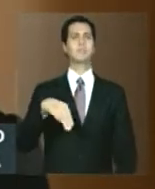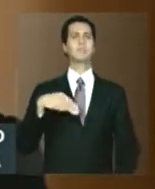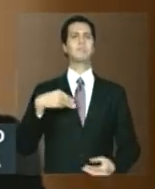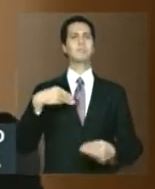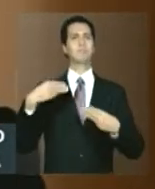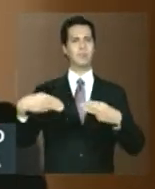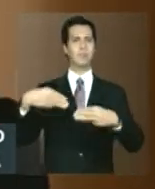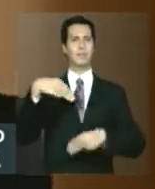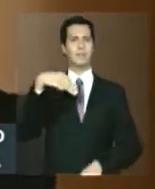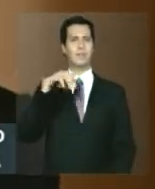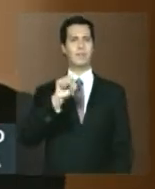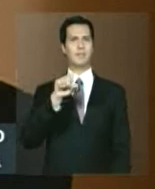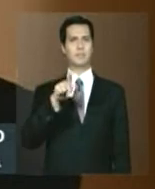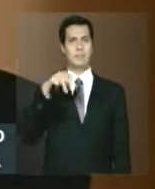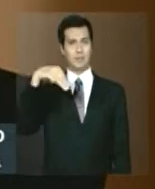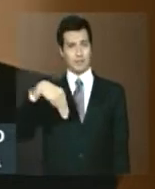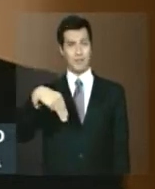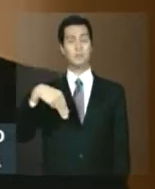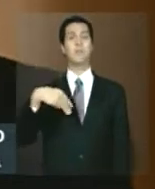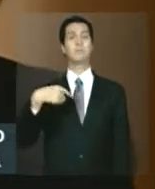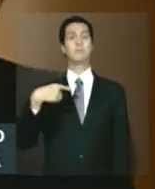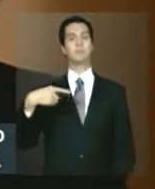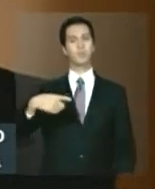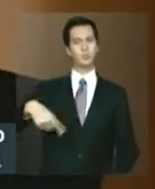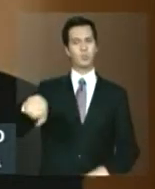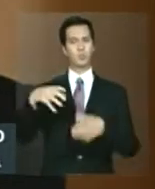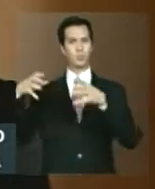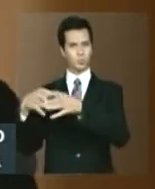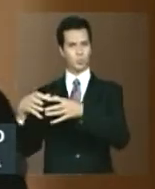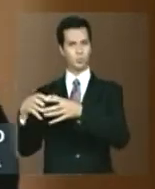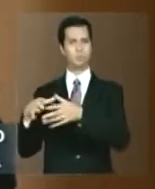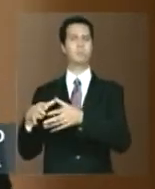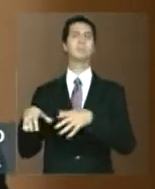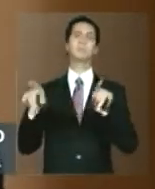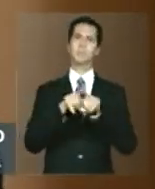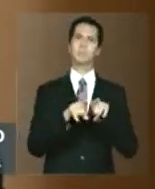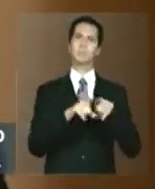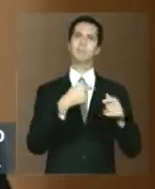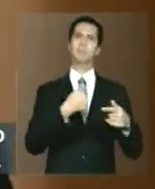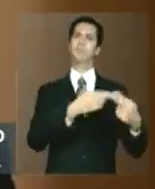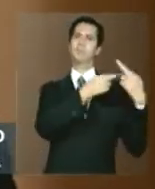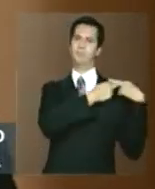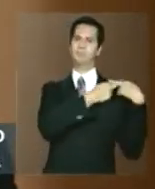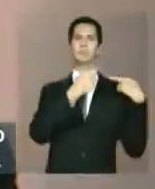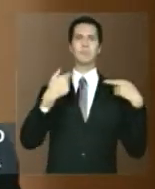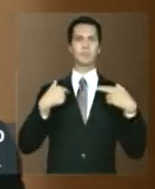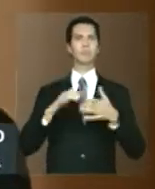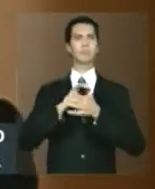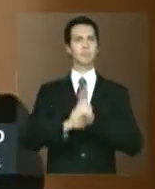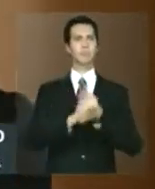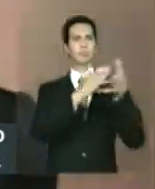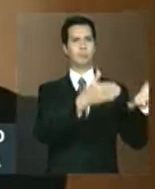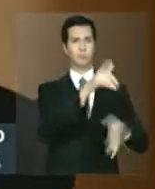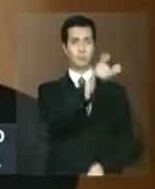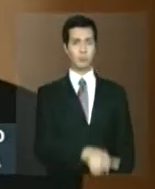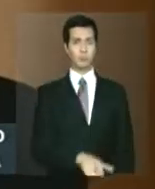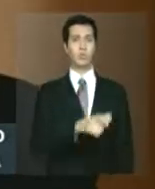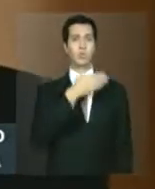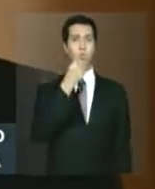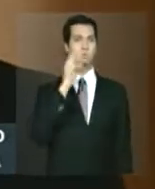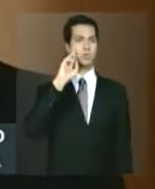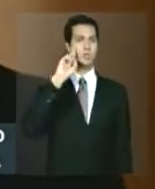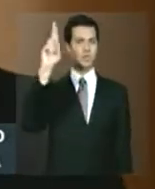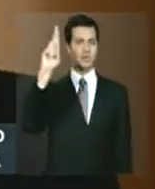próprio eh ao cumprimentar o Dr Josias Matos de Araújo diretor da presidente da